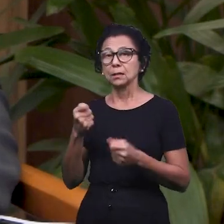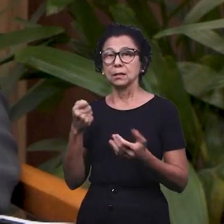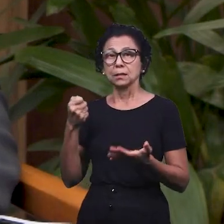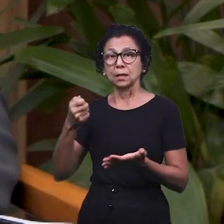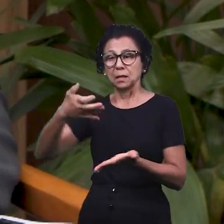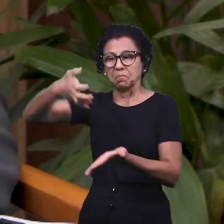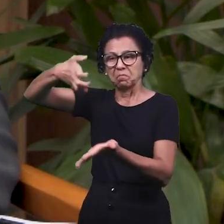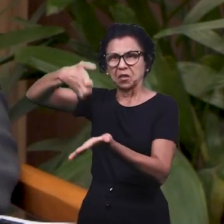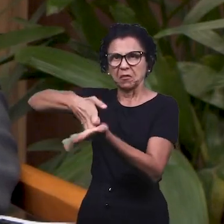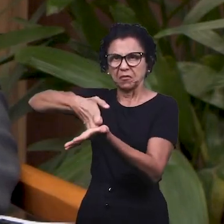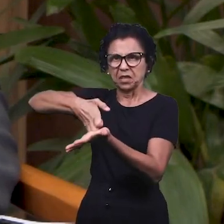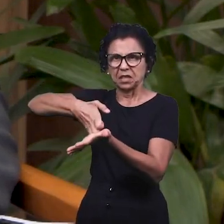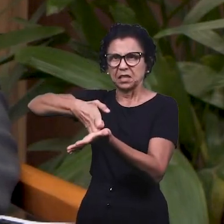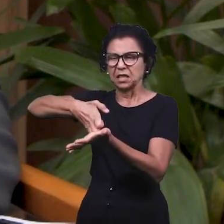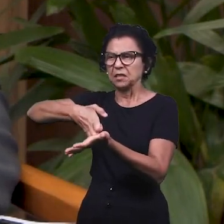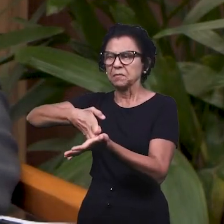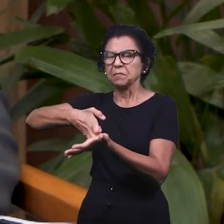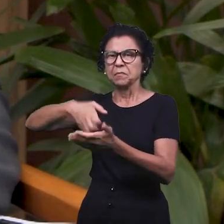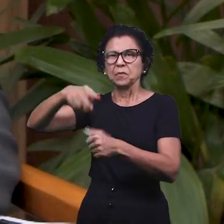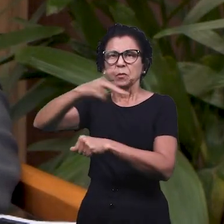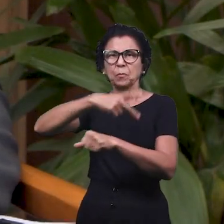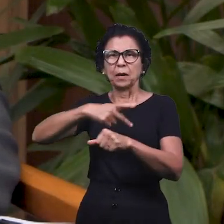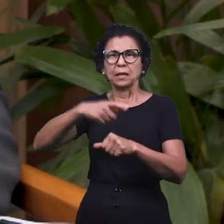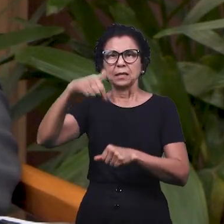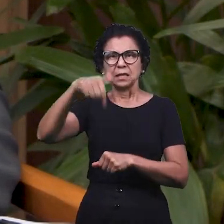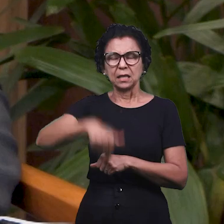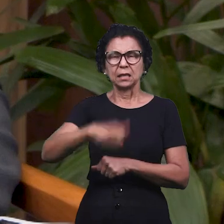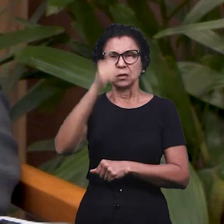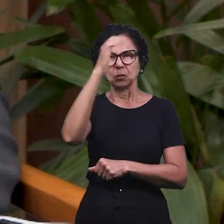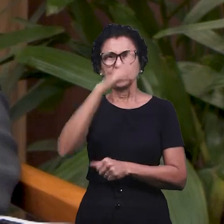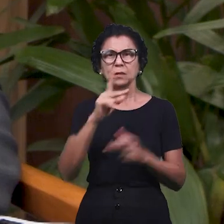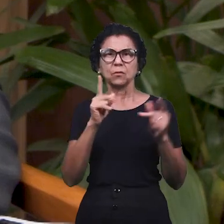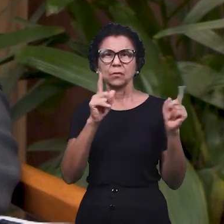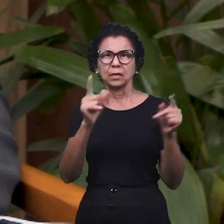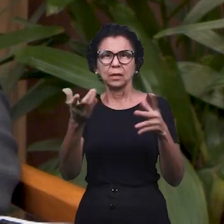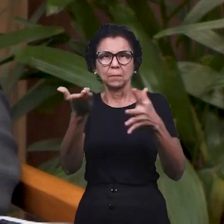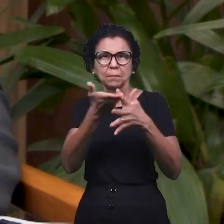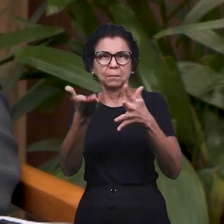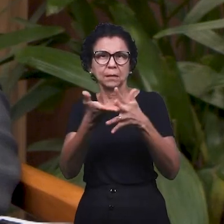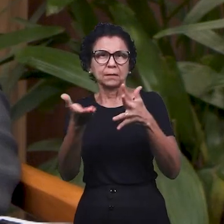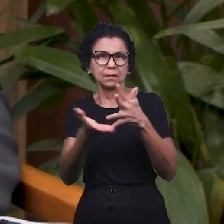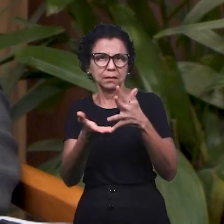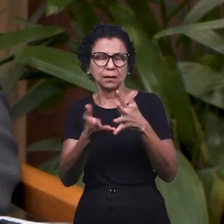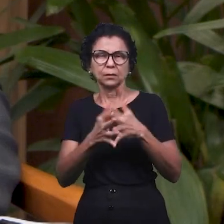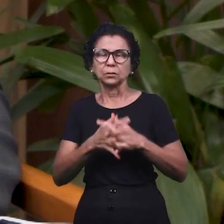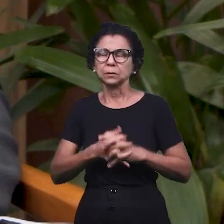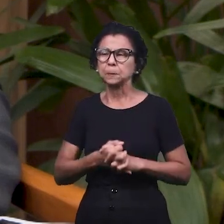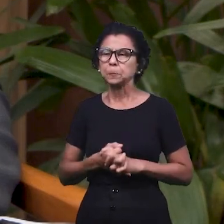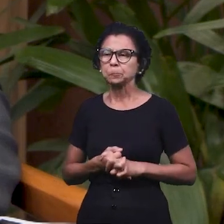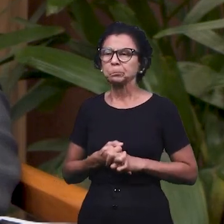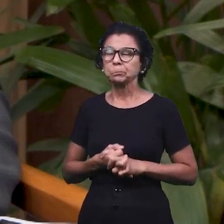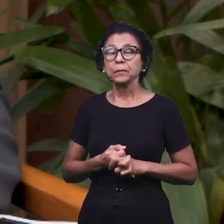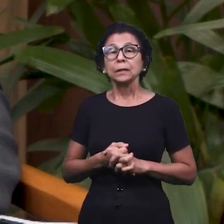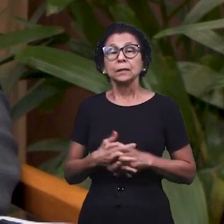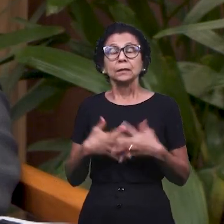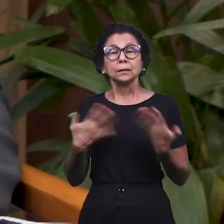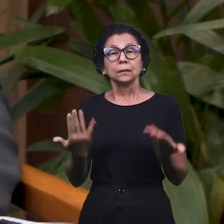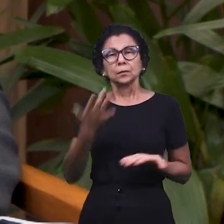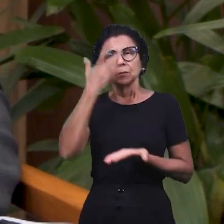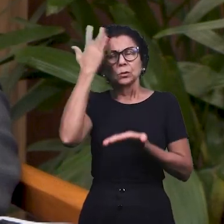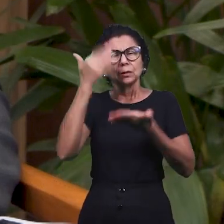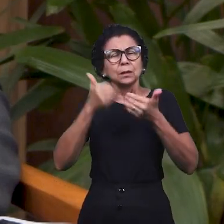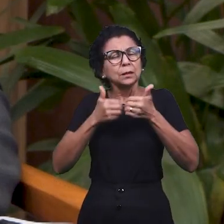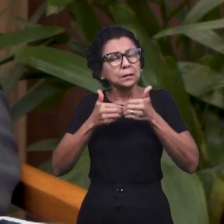vista lá para depois vender aqui 3 meses depois ou mais. O que alguém iniciando